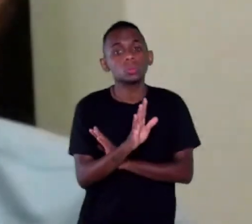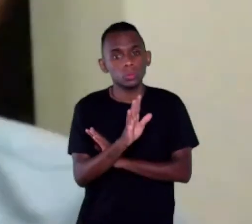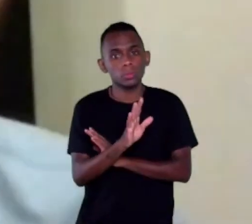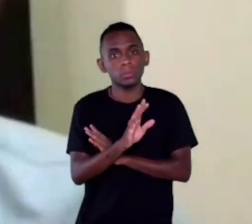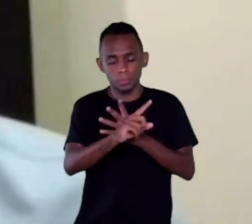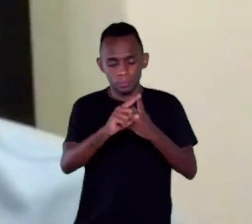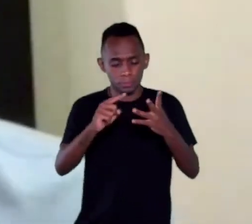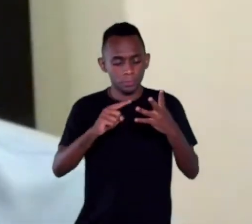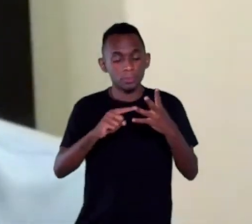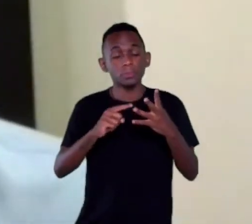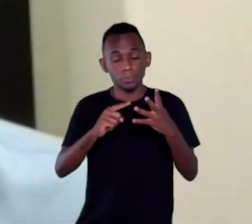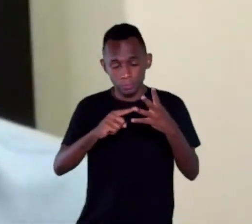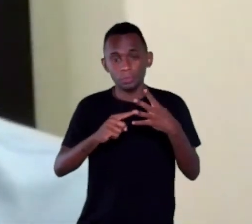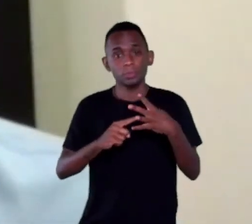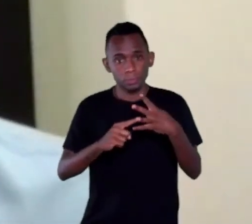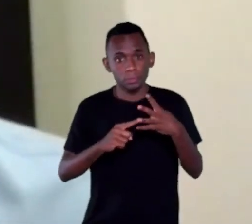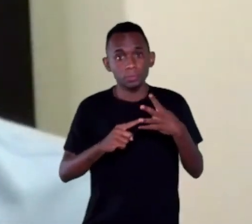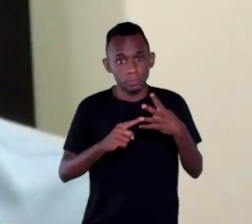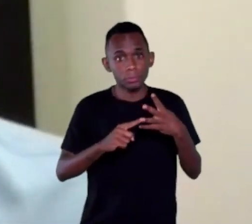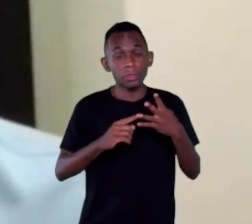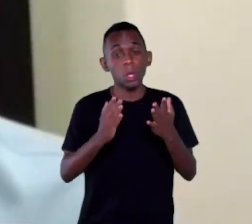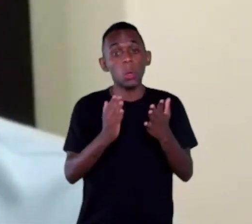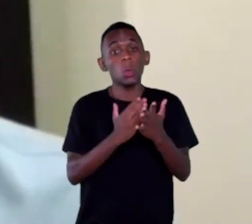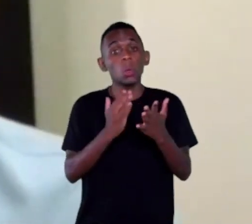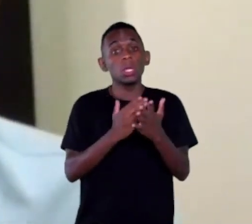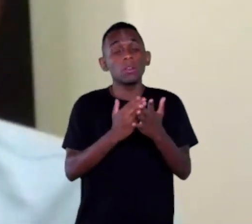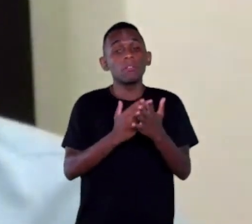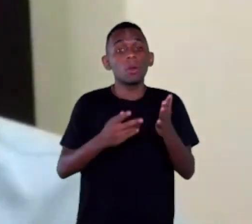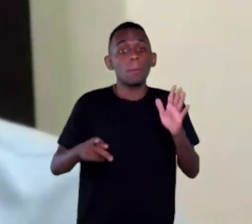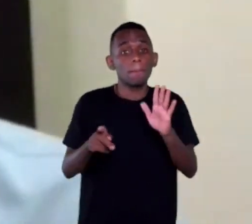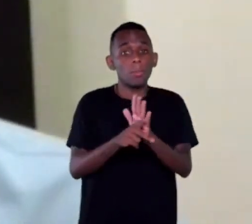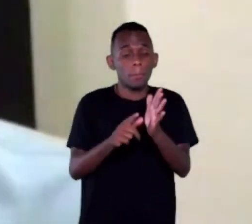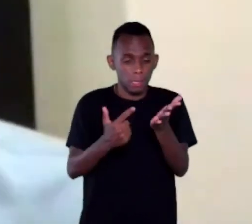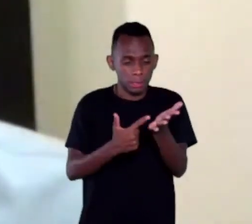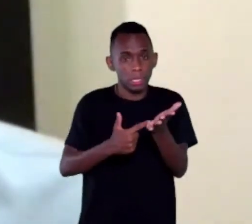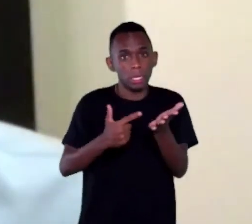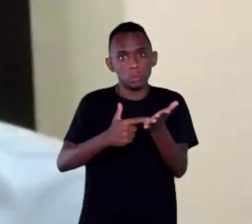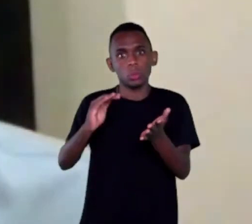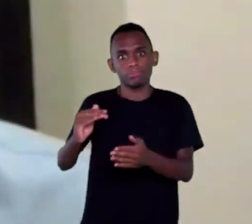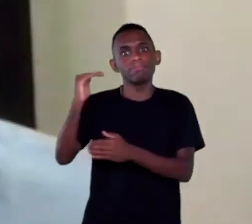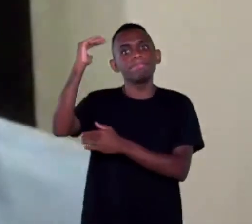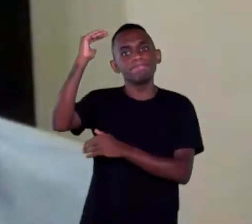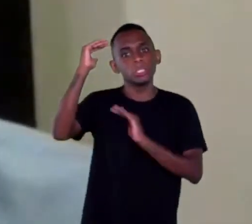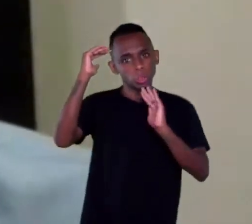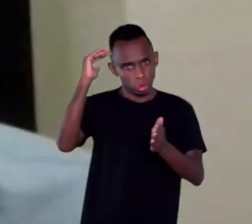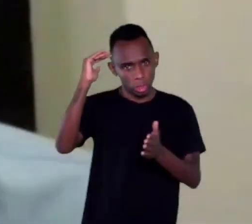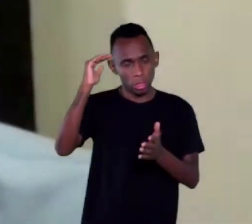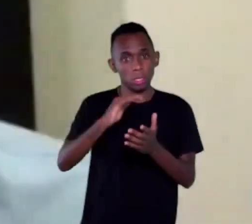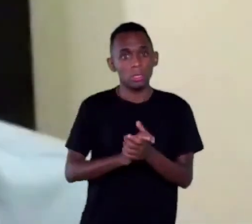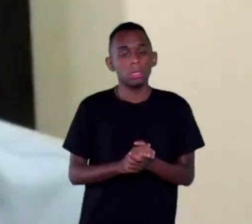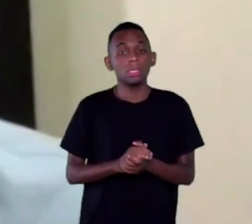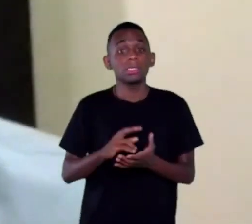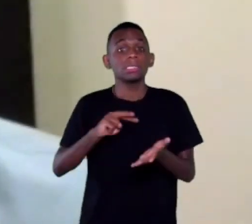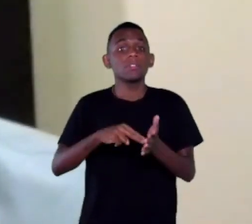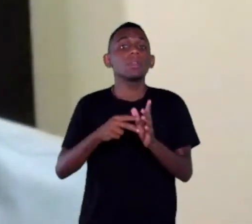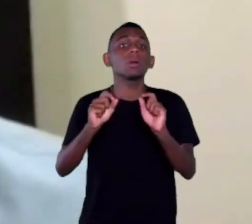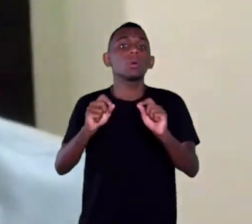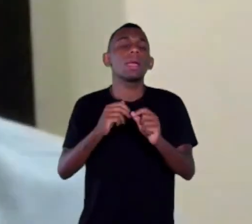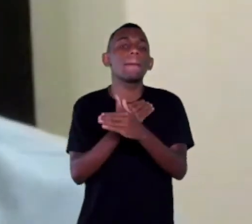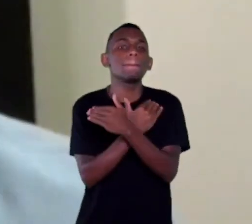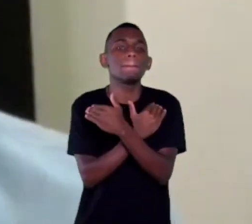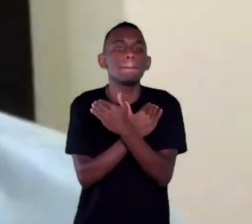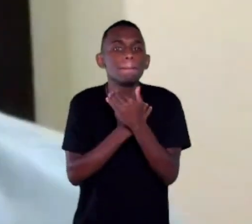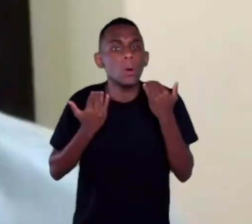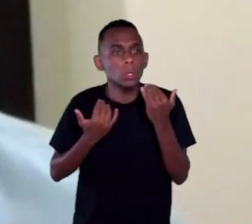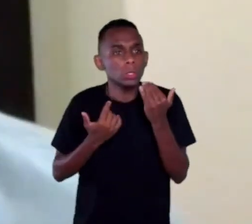Catrina Ensandecida. É um livro de literatura adulta, onde a morte, né, ela em